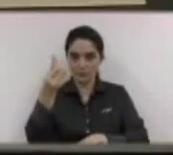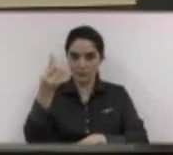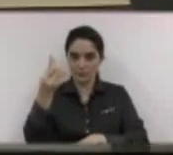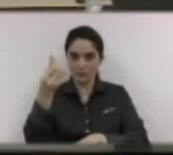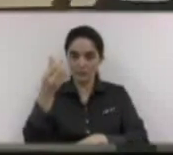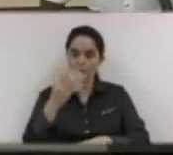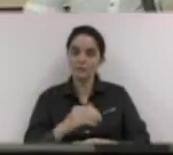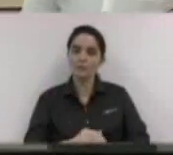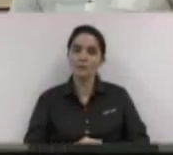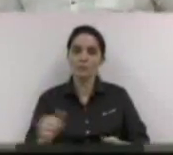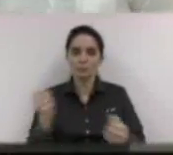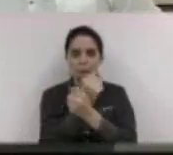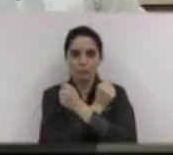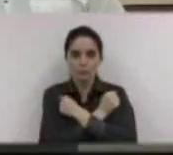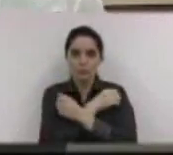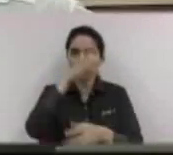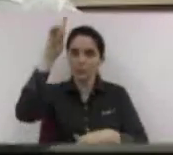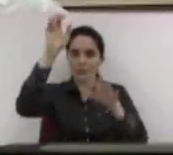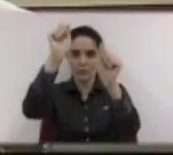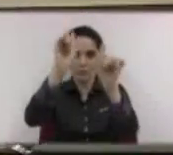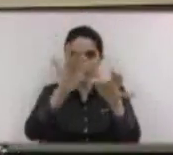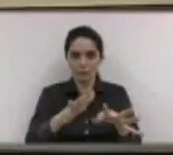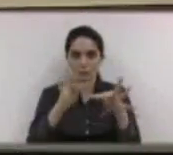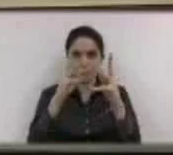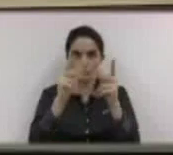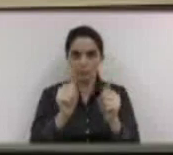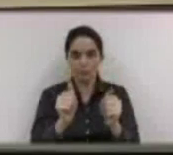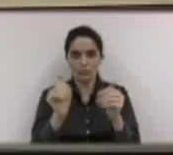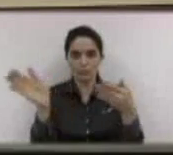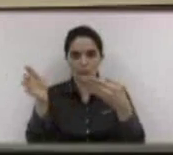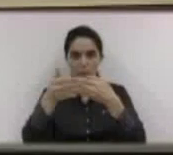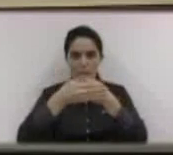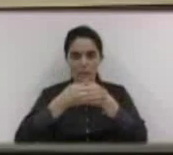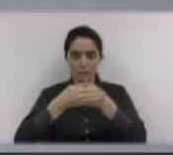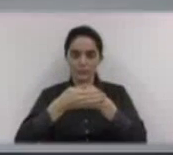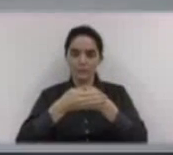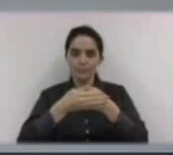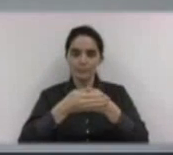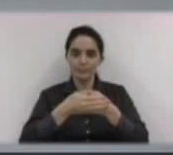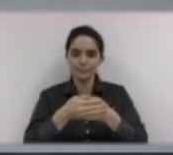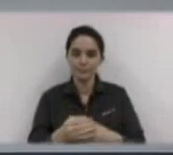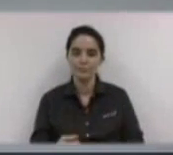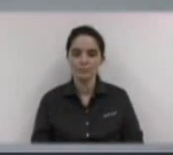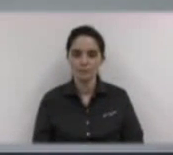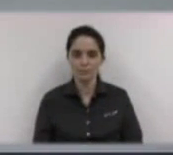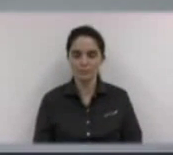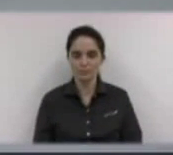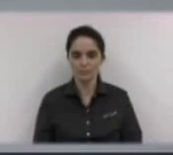horas. Um forte abraço, que Deus abençoe a todos. A sessão está encerrada.